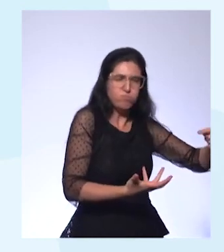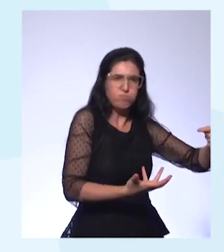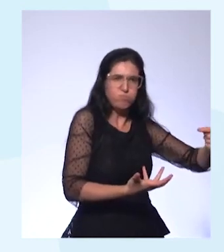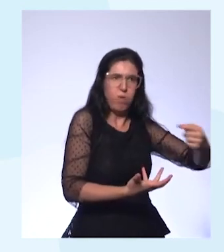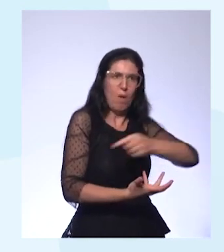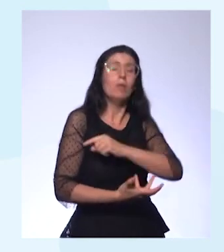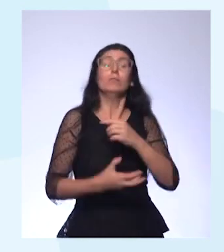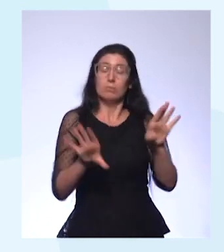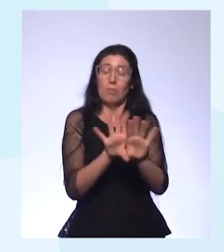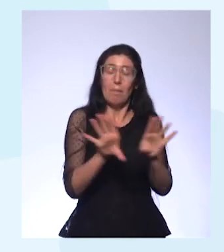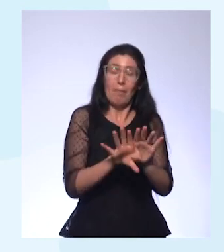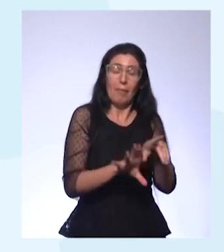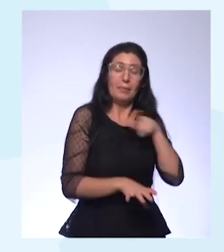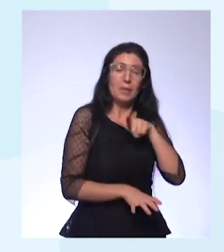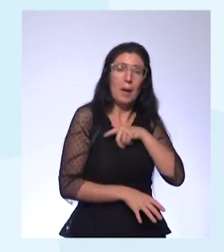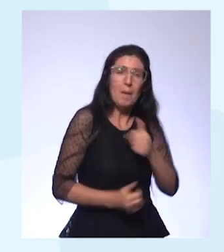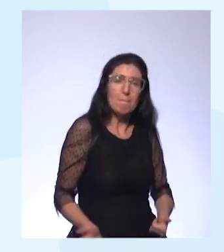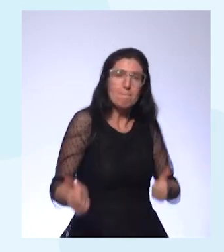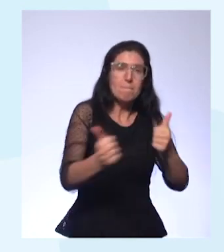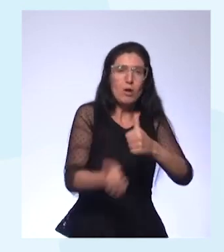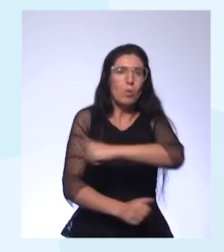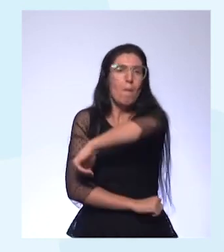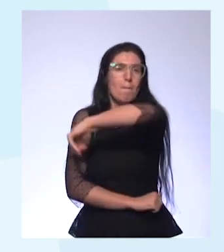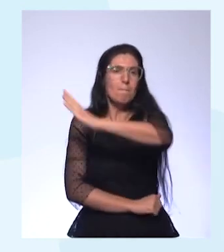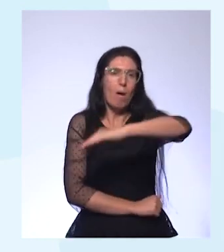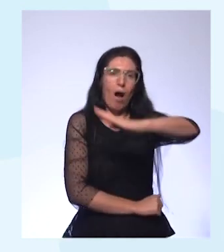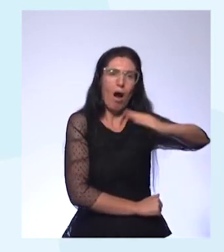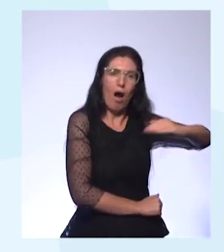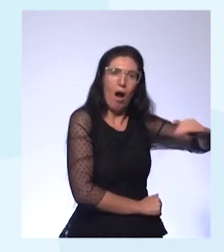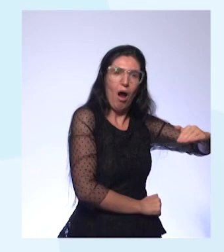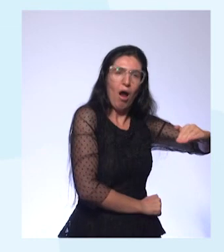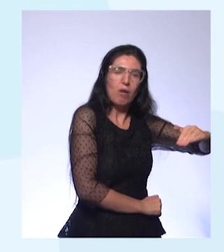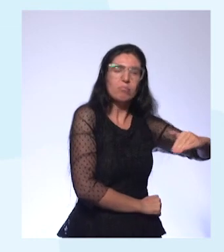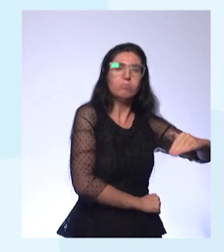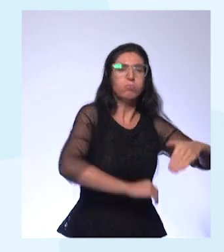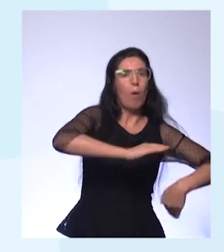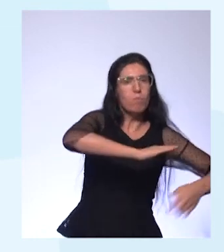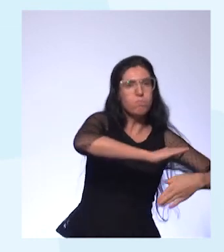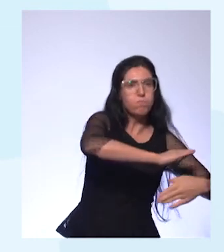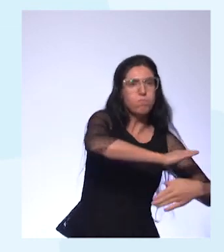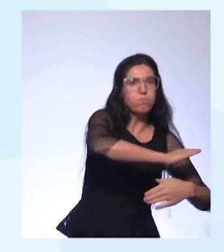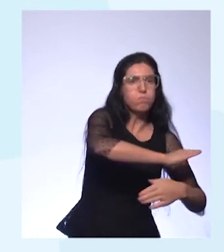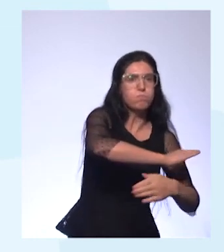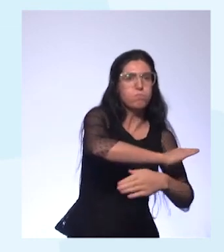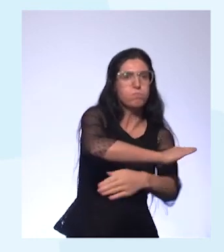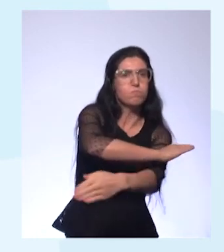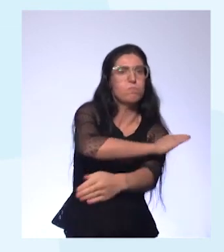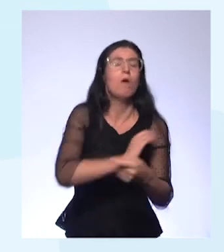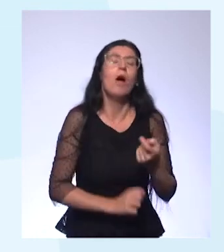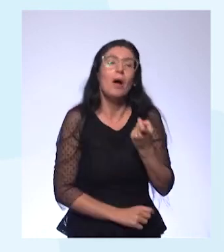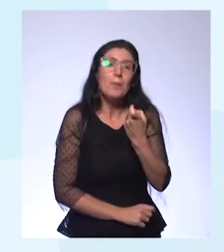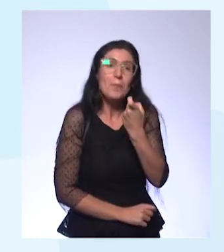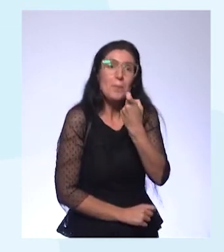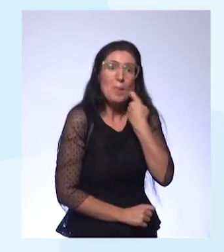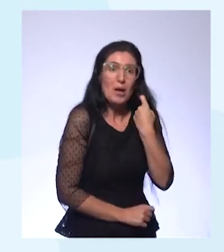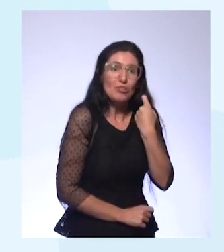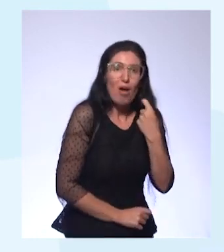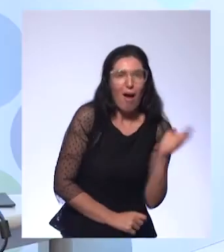regiões próximos do mar, que aí nós temos vegetações marítimas, tá? Então, vendo dessas características, a gente vê que há